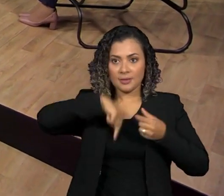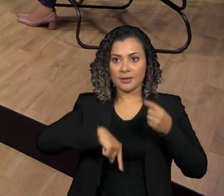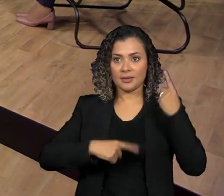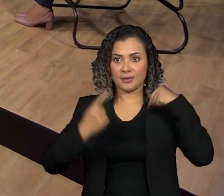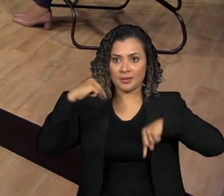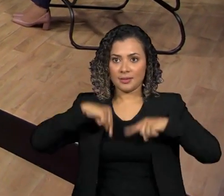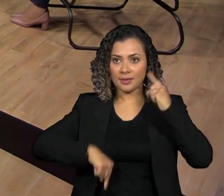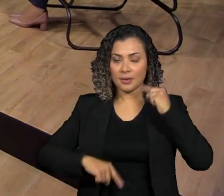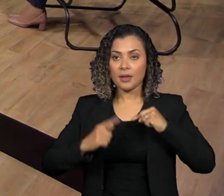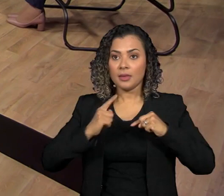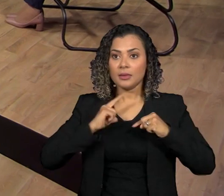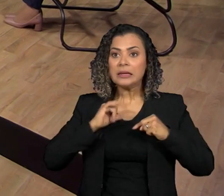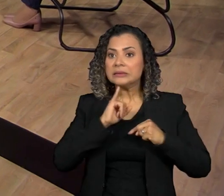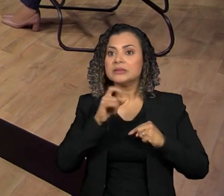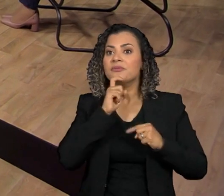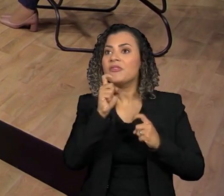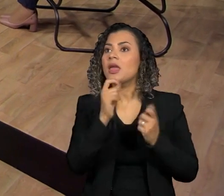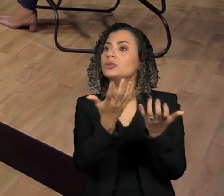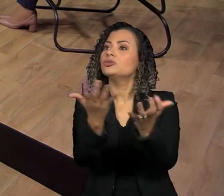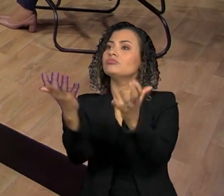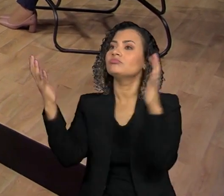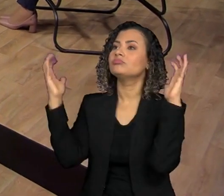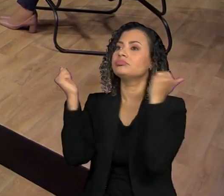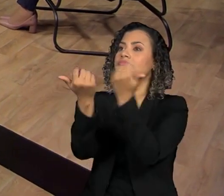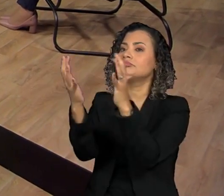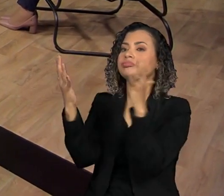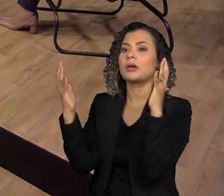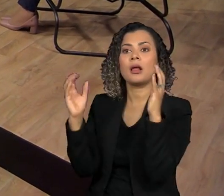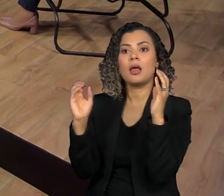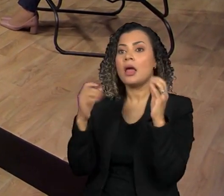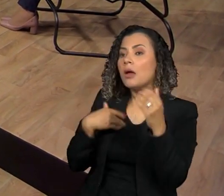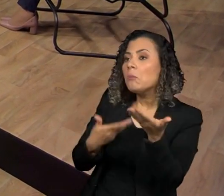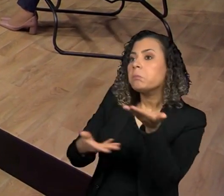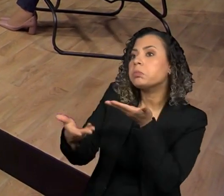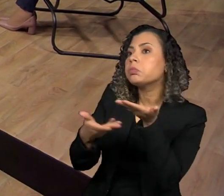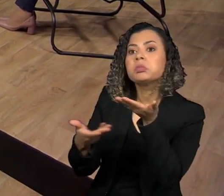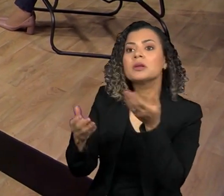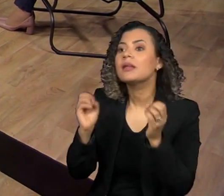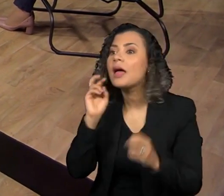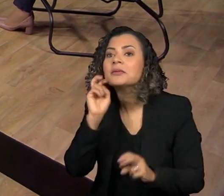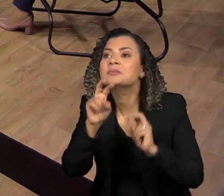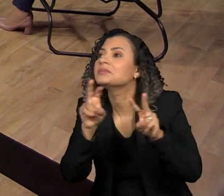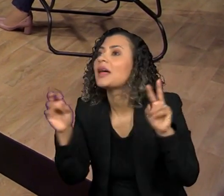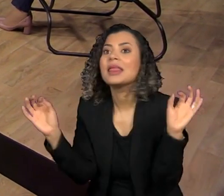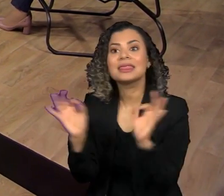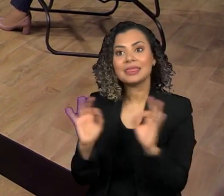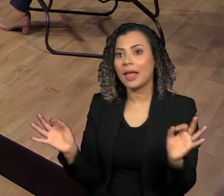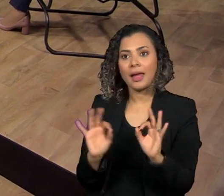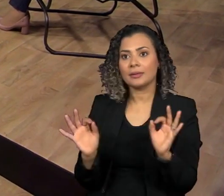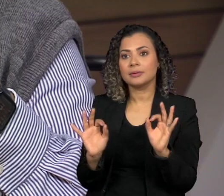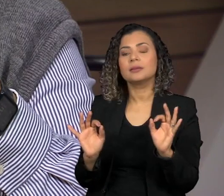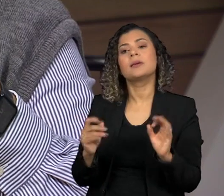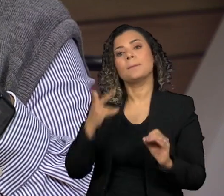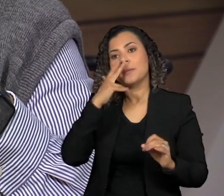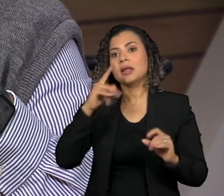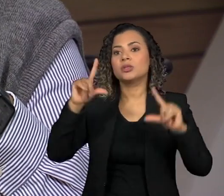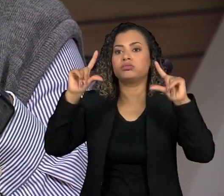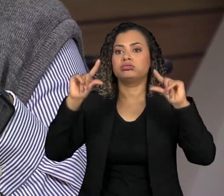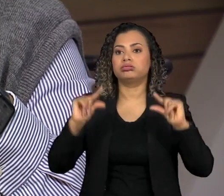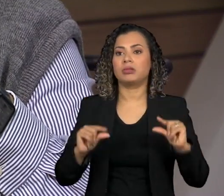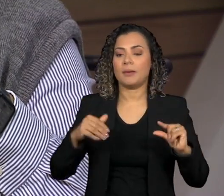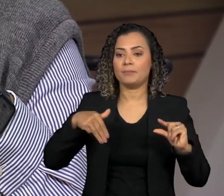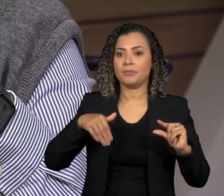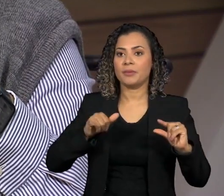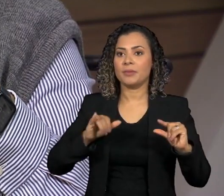não se expõe ao verde, não tem contato direto com a natureza, você tem uma redução da